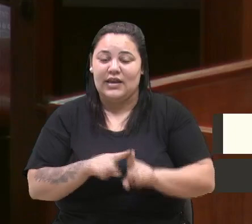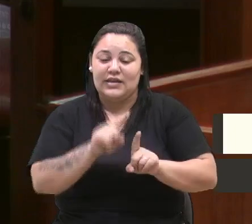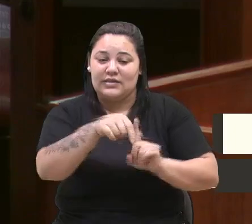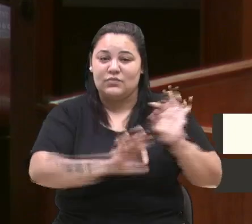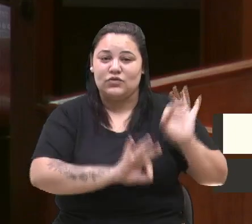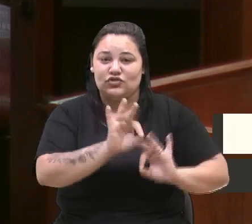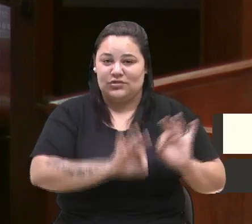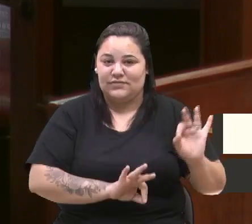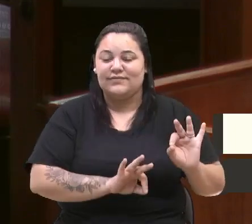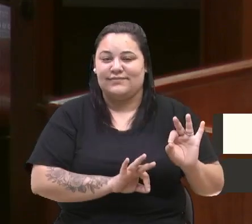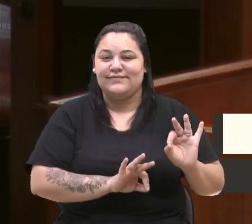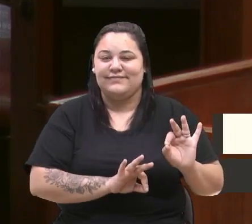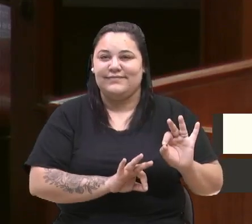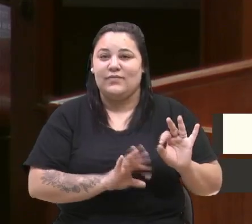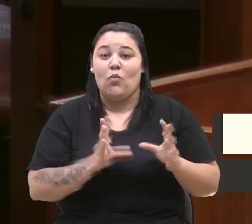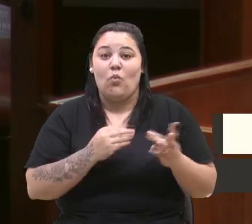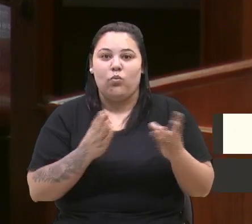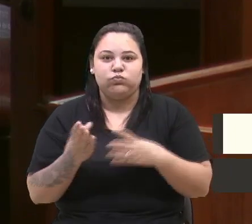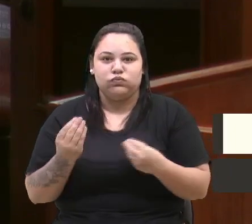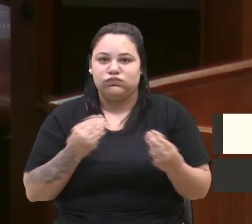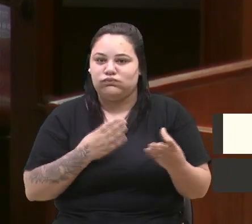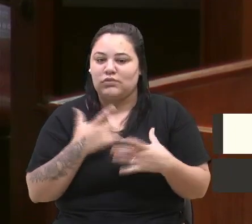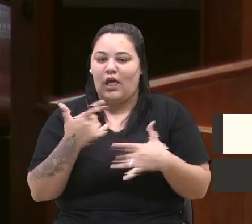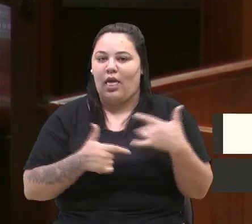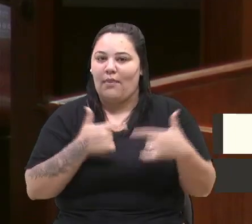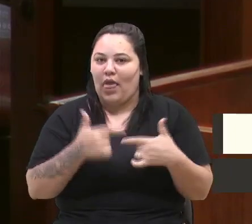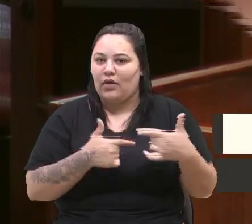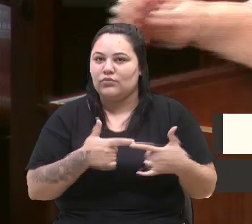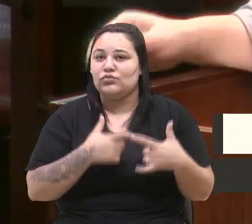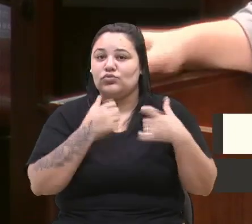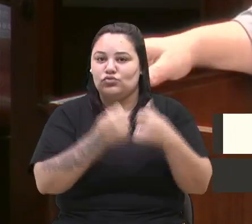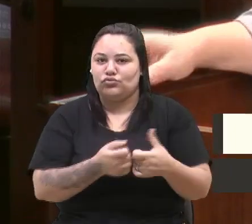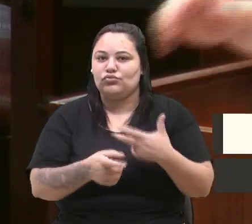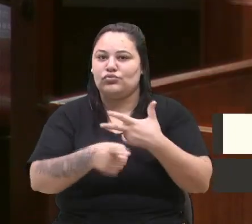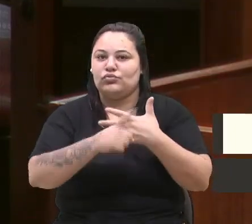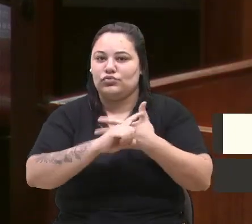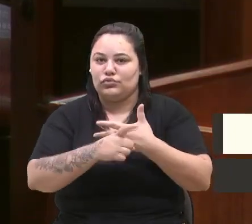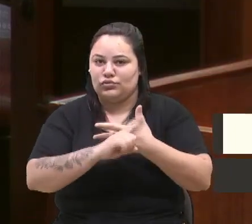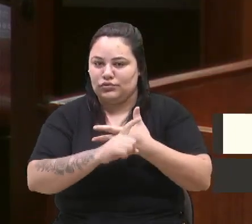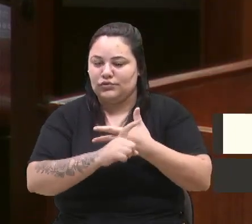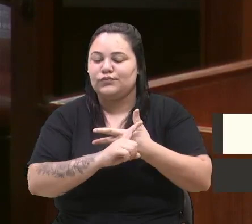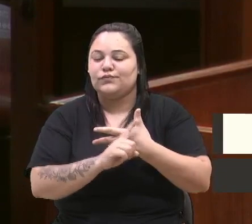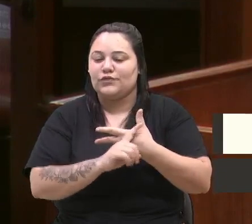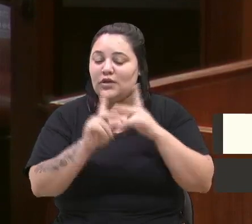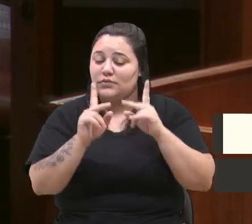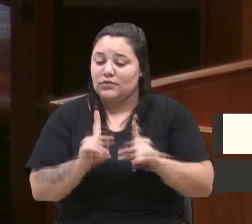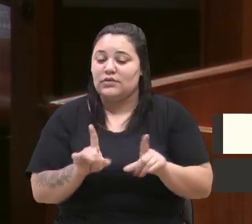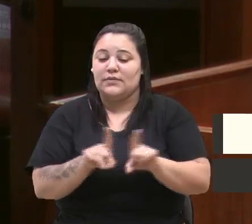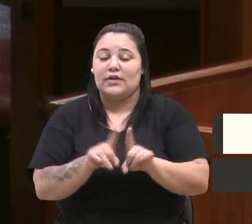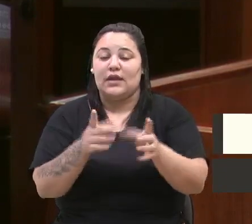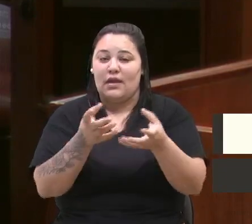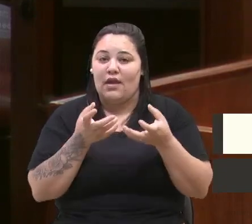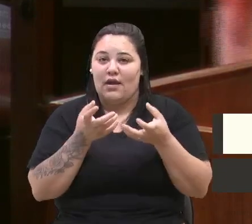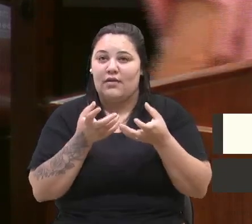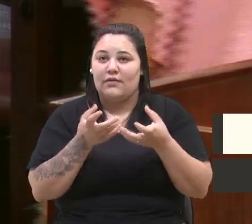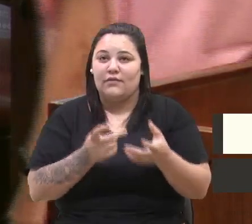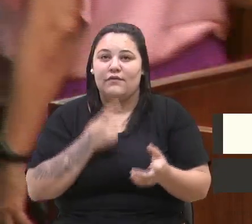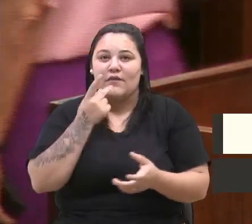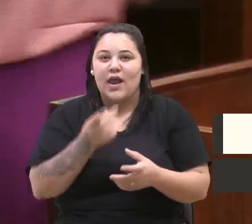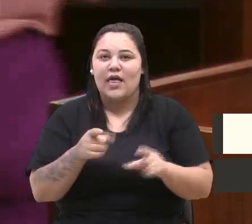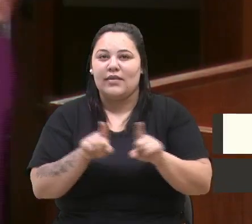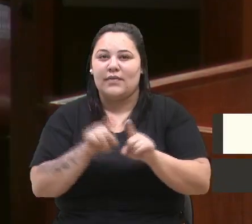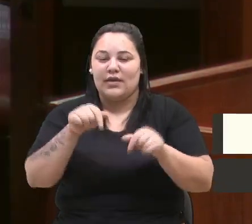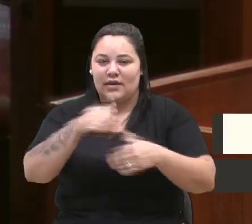foi bastante trabalhoso, juntamente com o Executivo, juntamente com as pessoas que eu também quero mencionar aqui